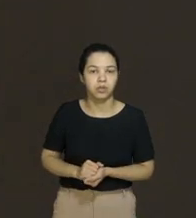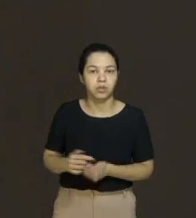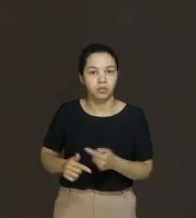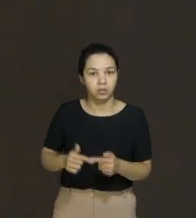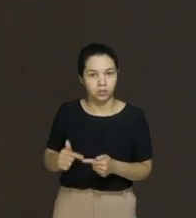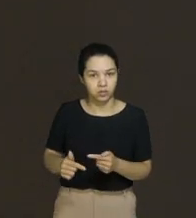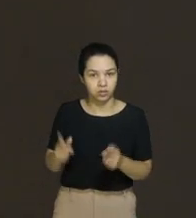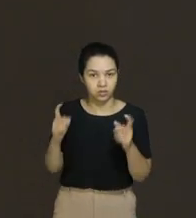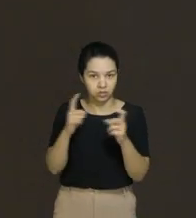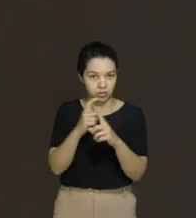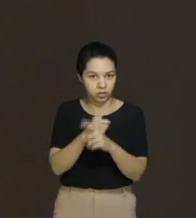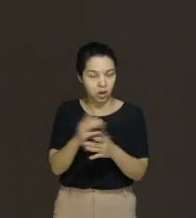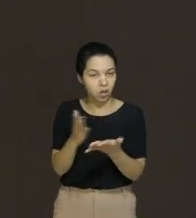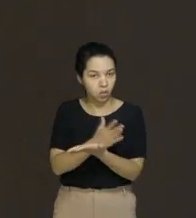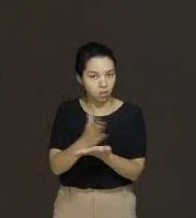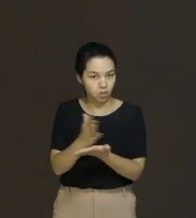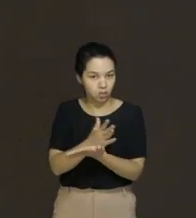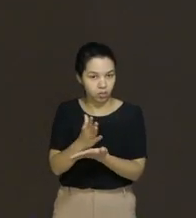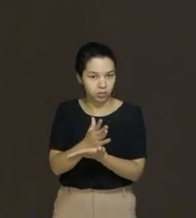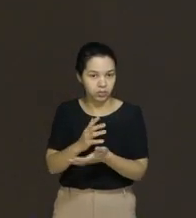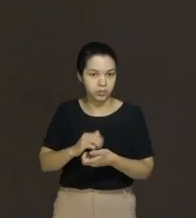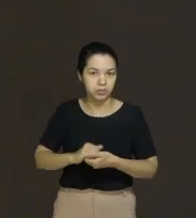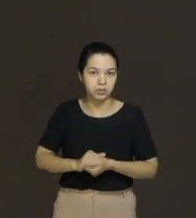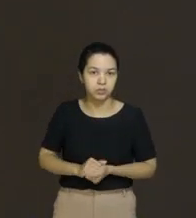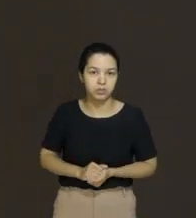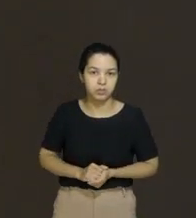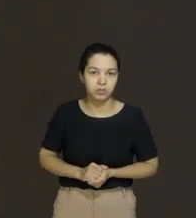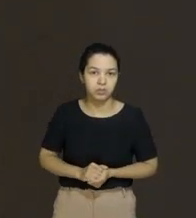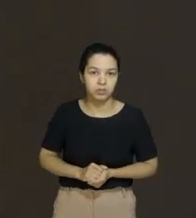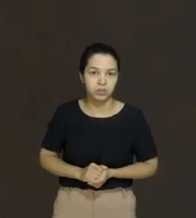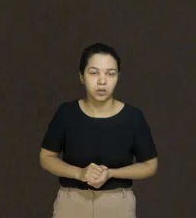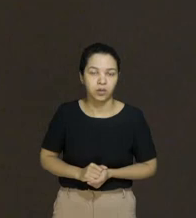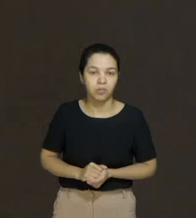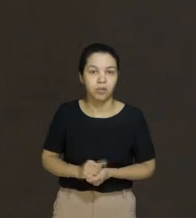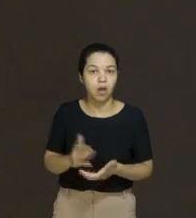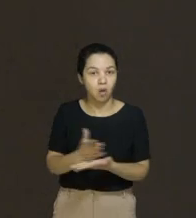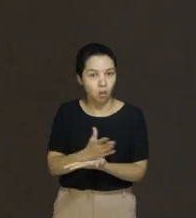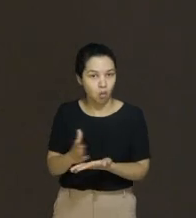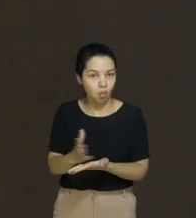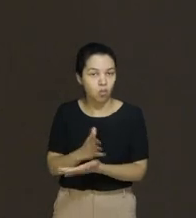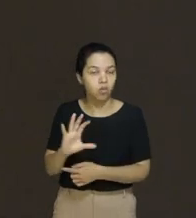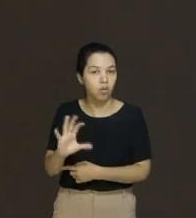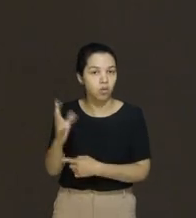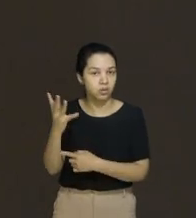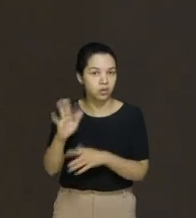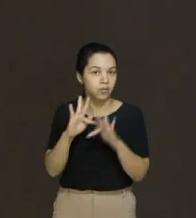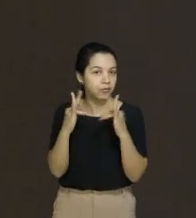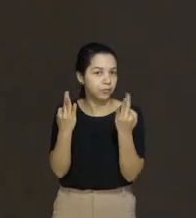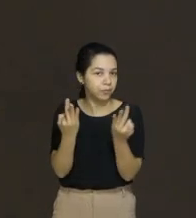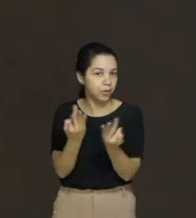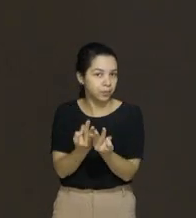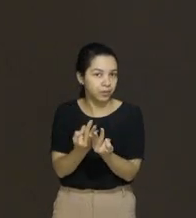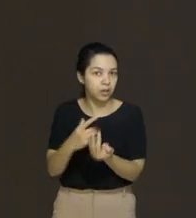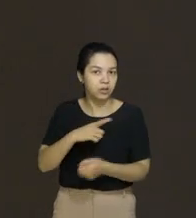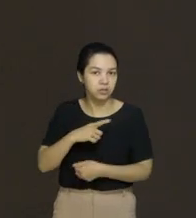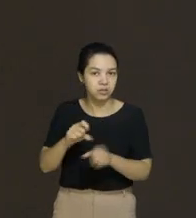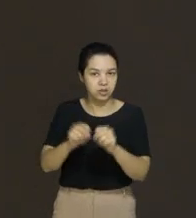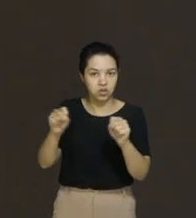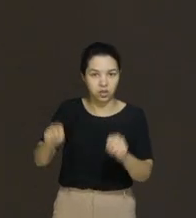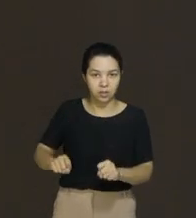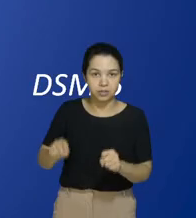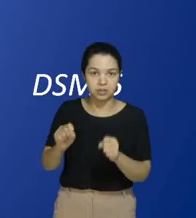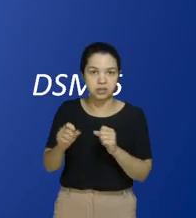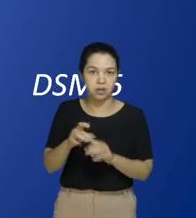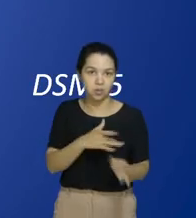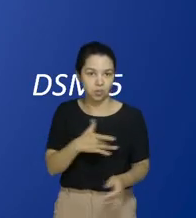várias coisas que envolve, o TDAH é extremamente importante para indivíduos afetados. suas famílias, para o sistema de saúde, educação e